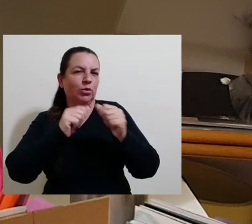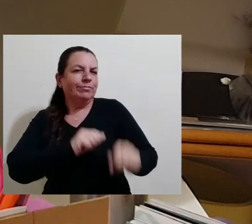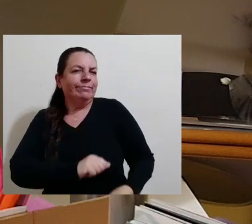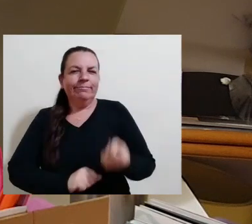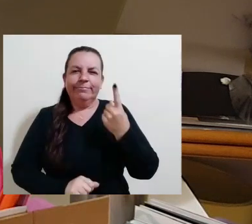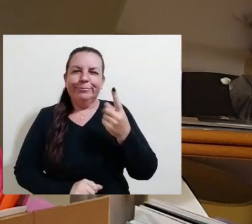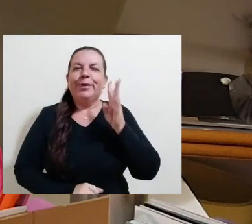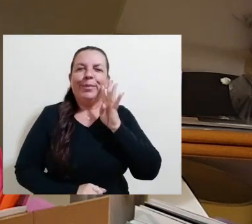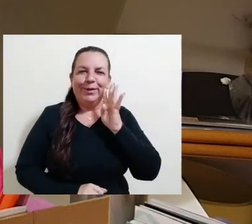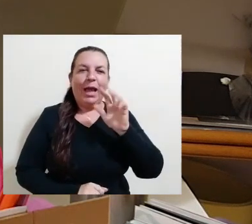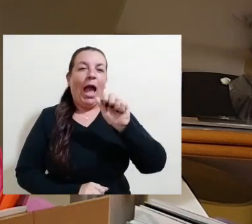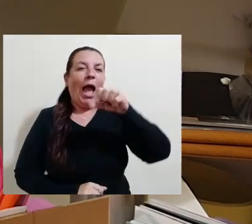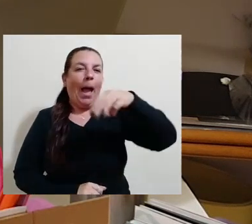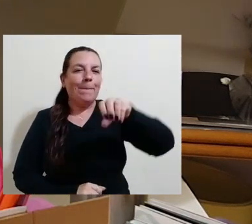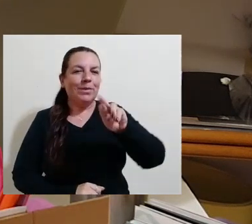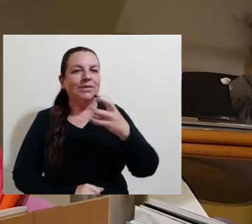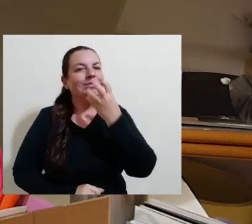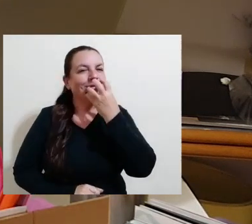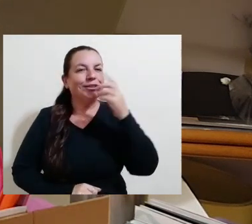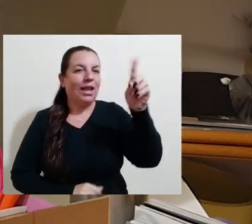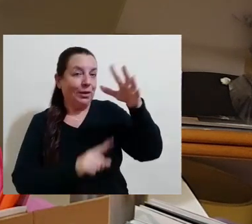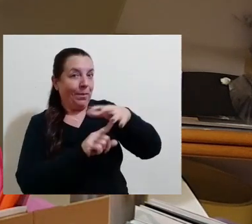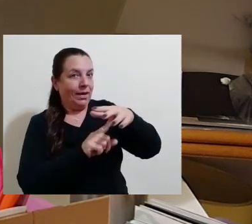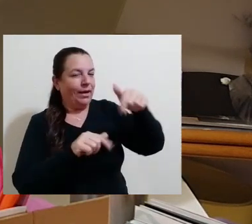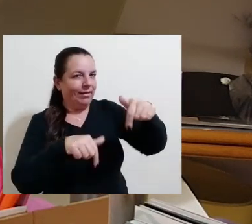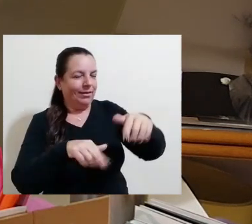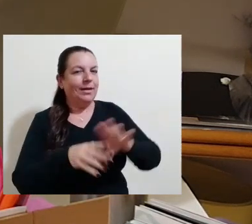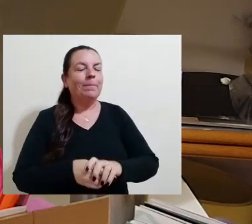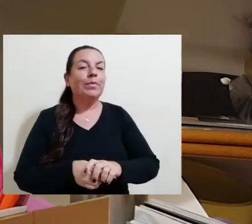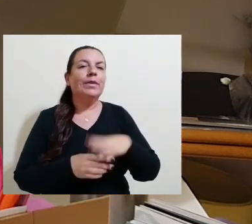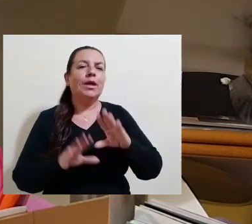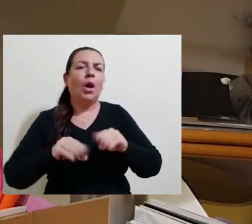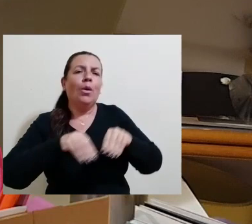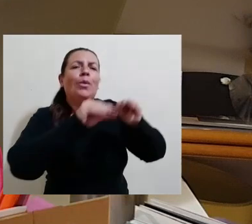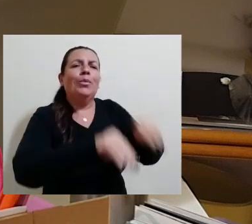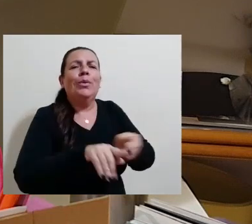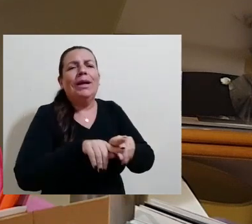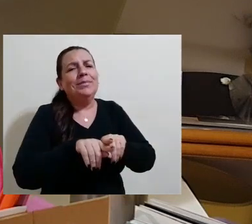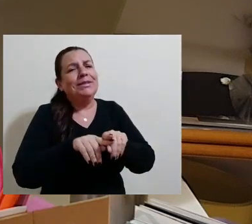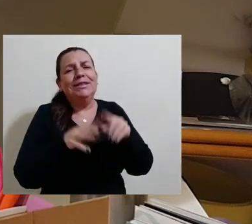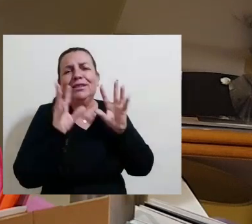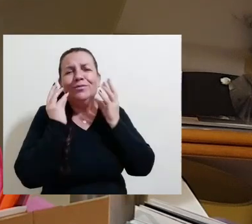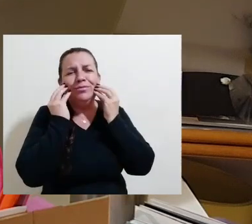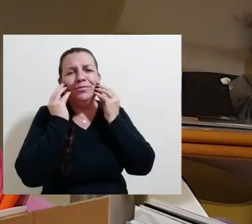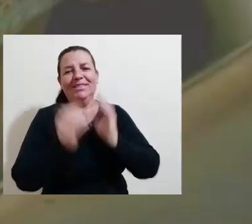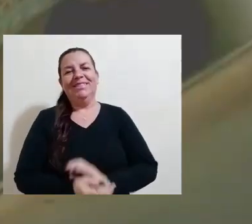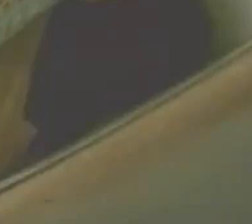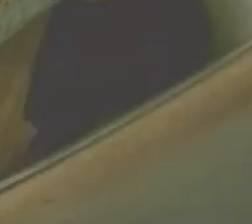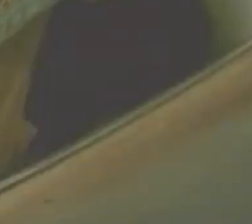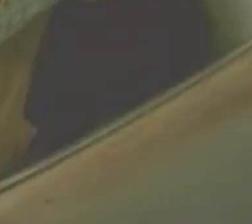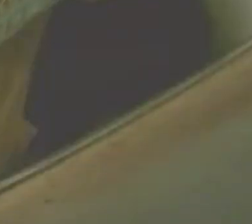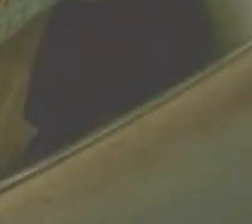registro um flagra da amora uma cachorrinha de medianeira aqui no paraná que cobriu a irmãzinha mais